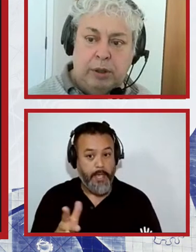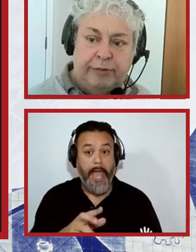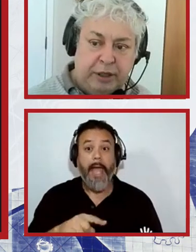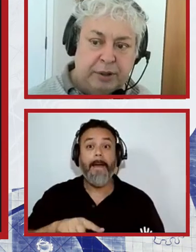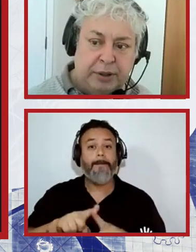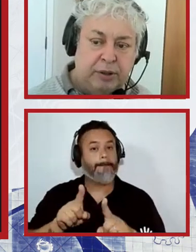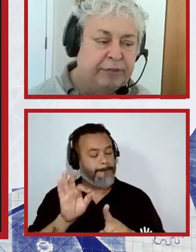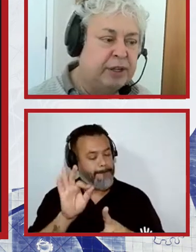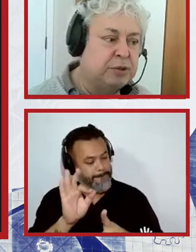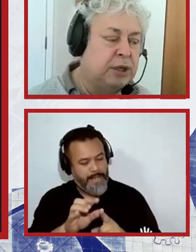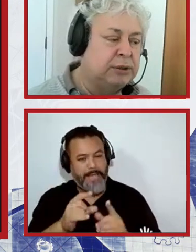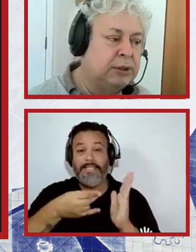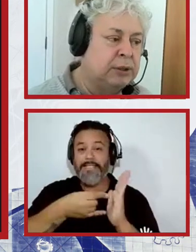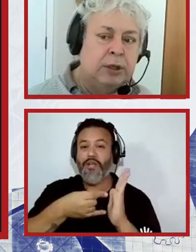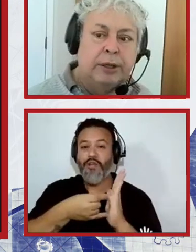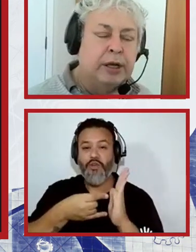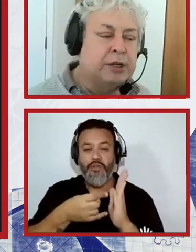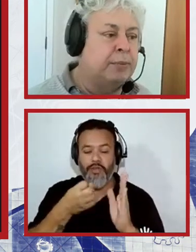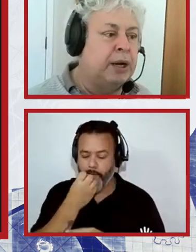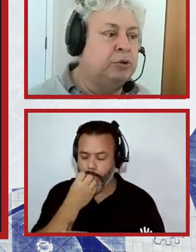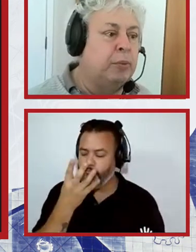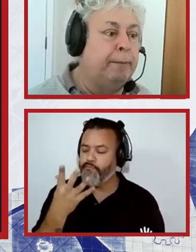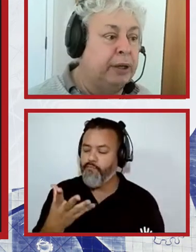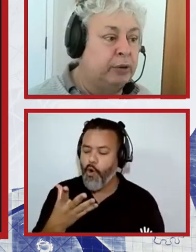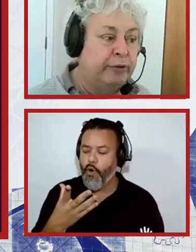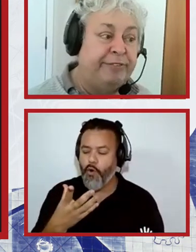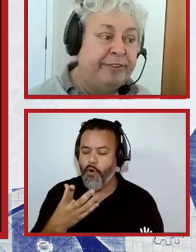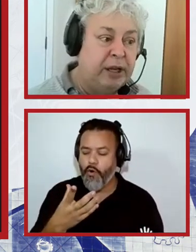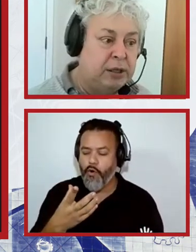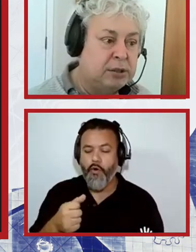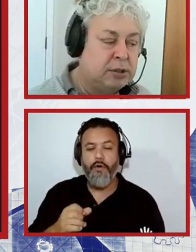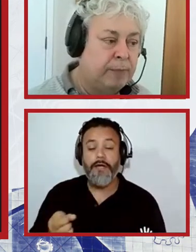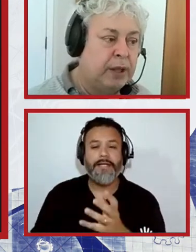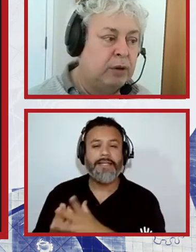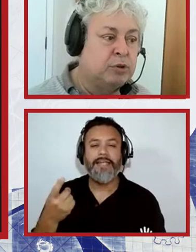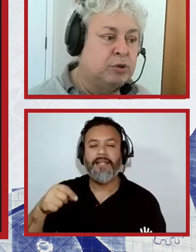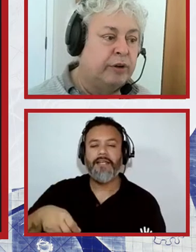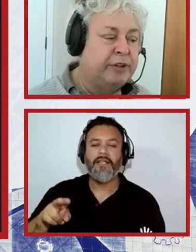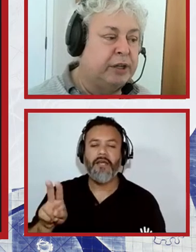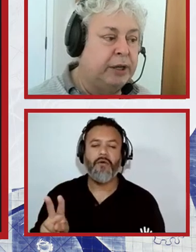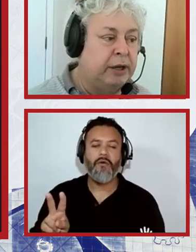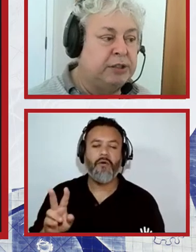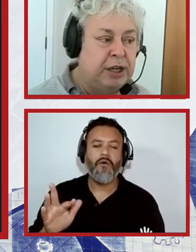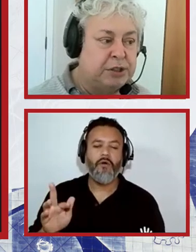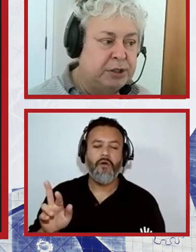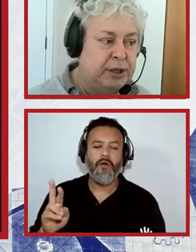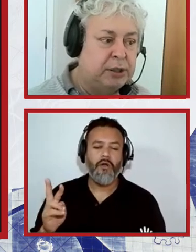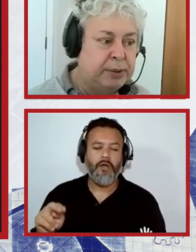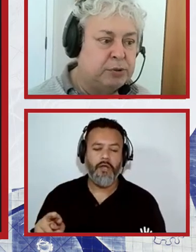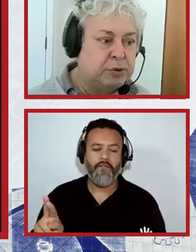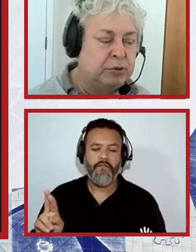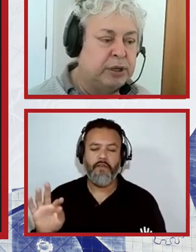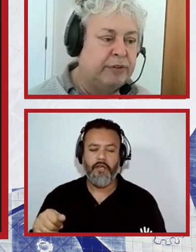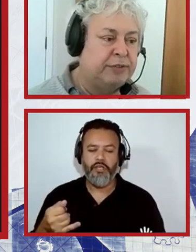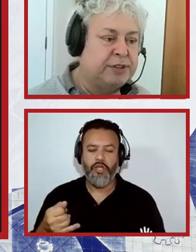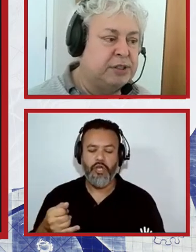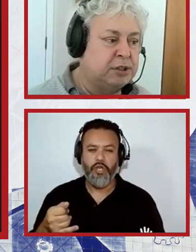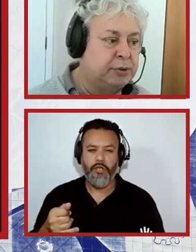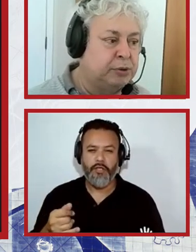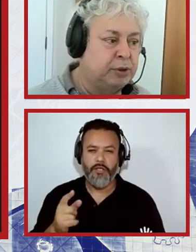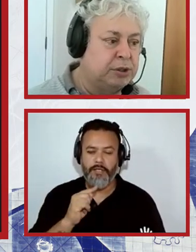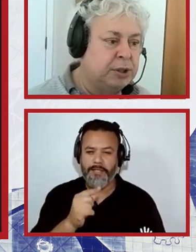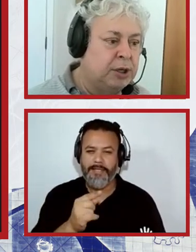muito bom, feito aqui no UFRJ, que é chamado Microphonics. É um software que é destinado a pessoas com